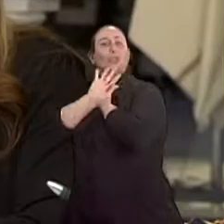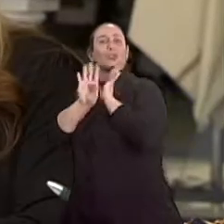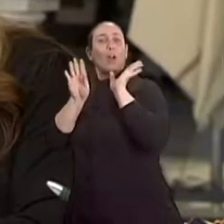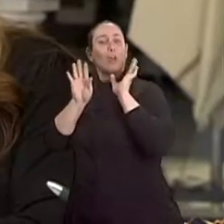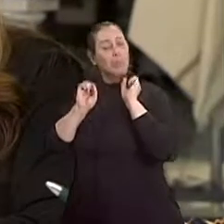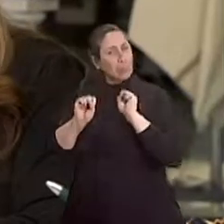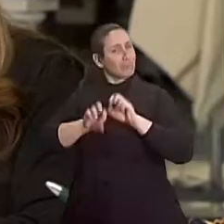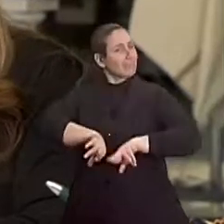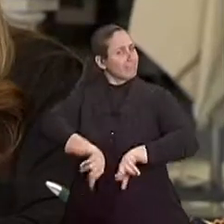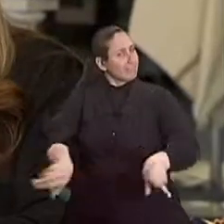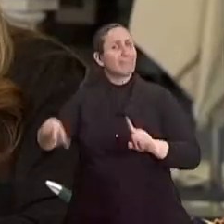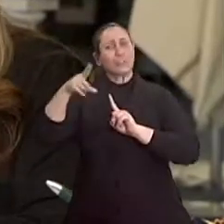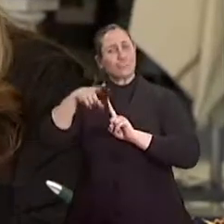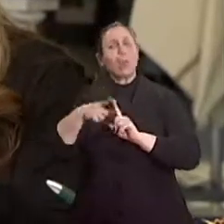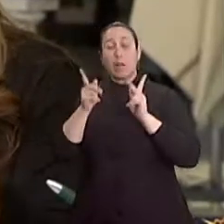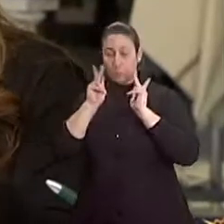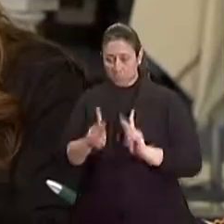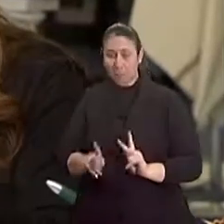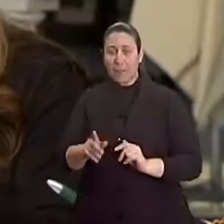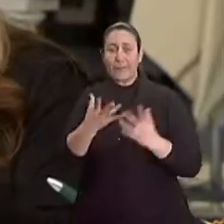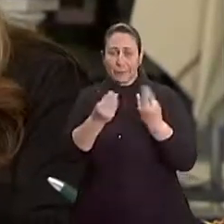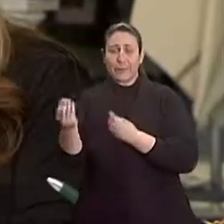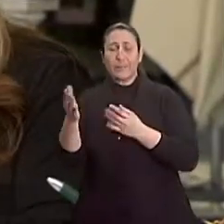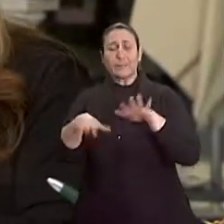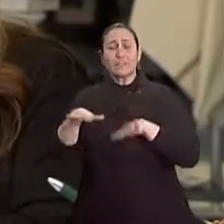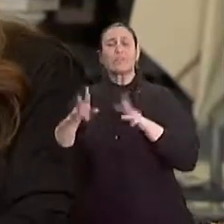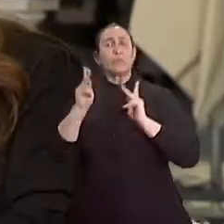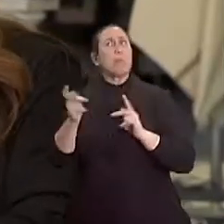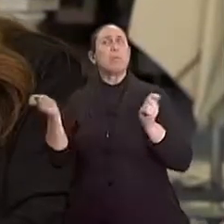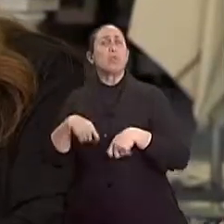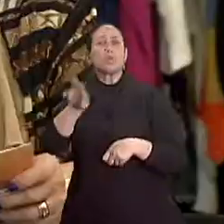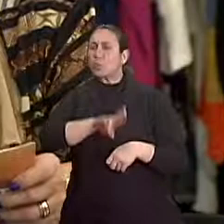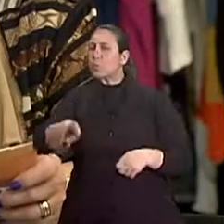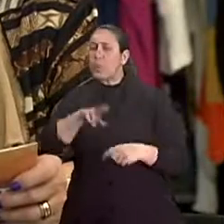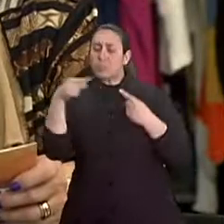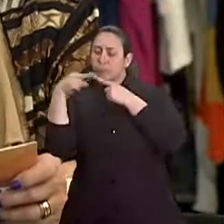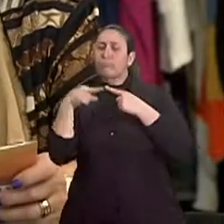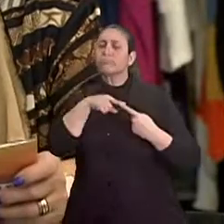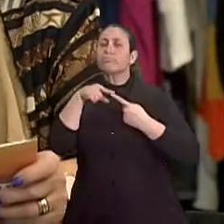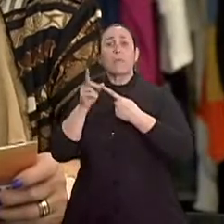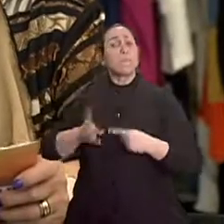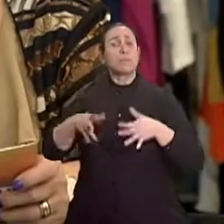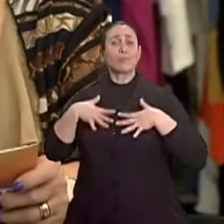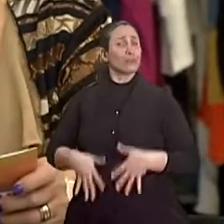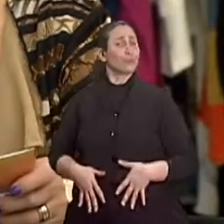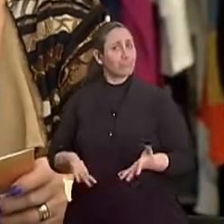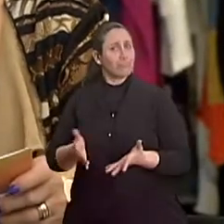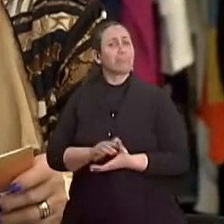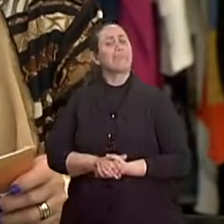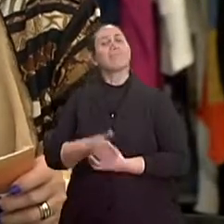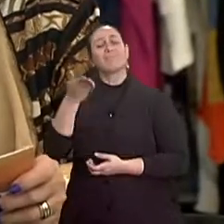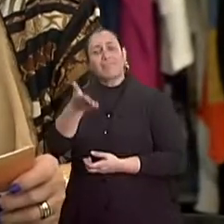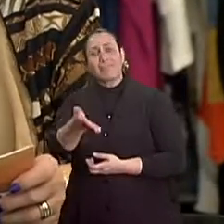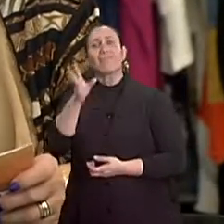hoje tem muito, a pessoa pode dar de mão de uma porção de coisas que torna a roupa... Para modificar aquilo ali. Modificar, tá? Então,